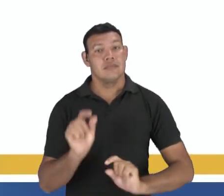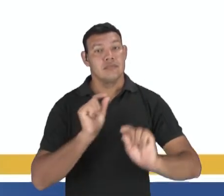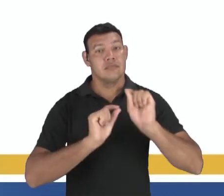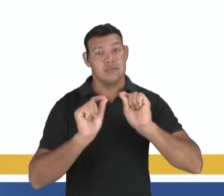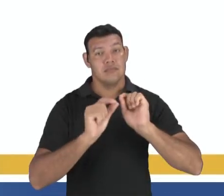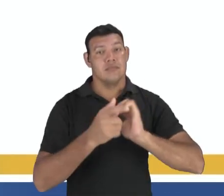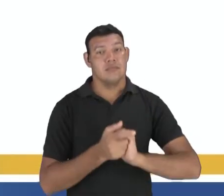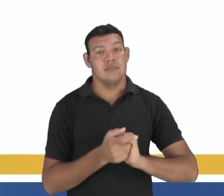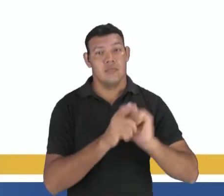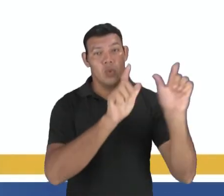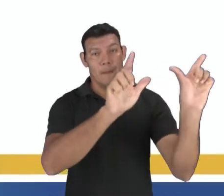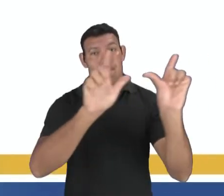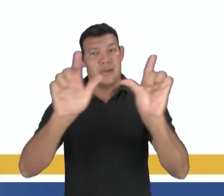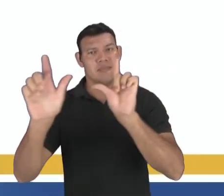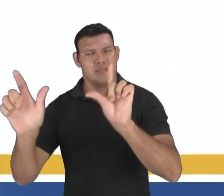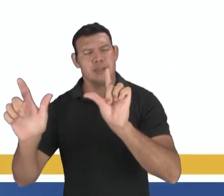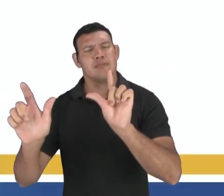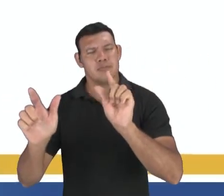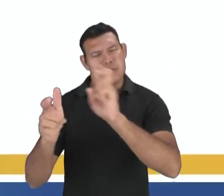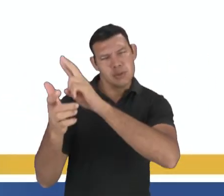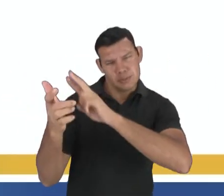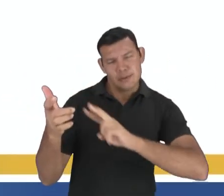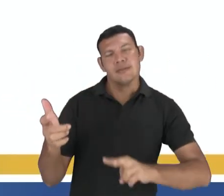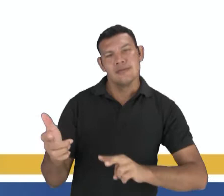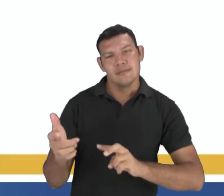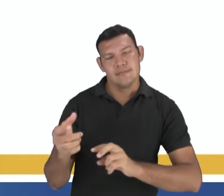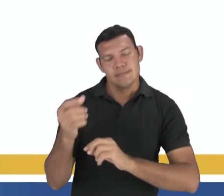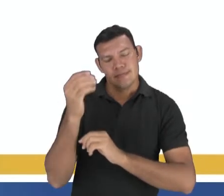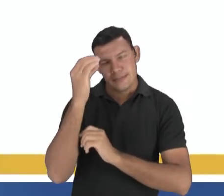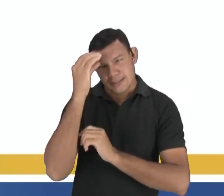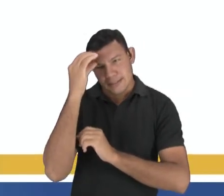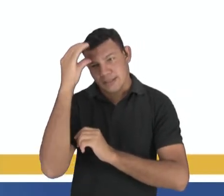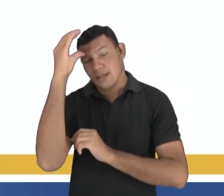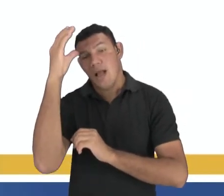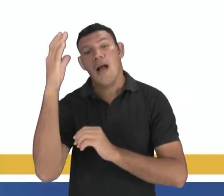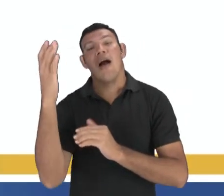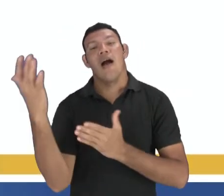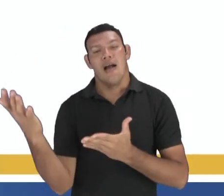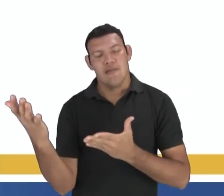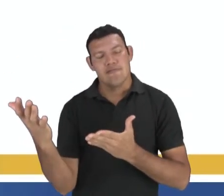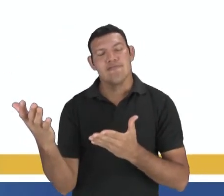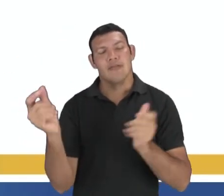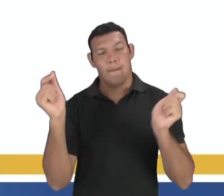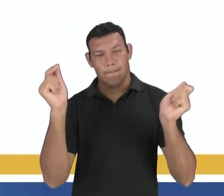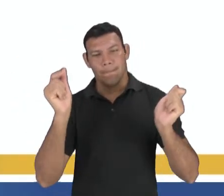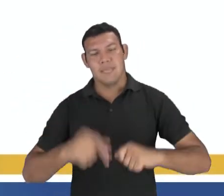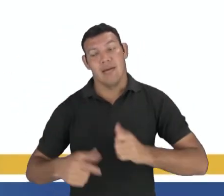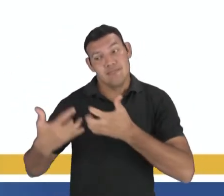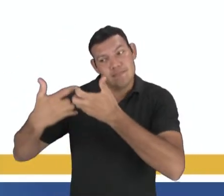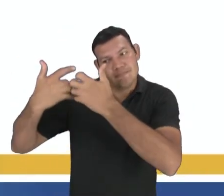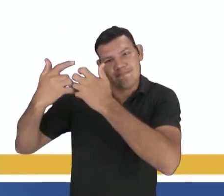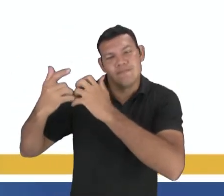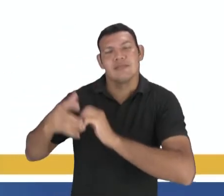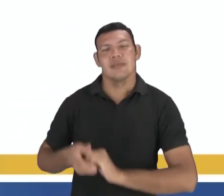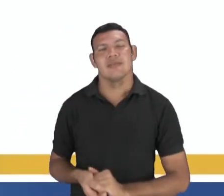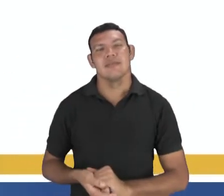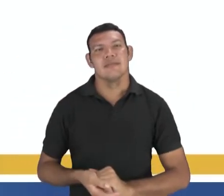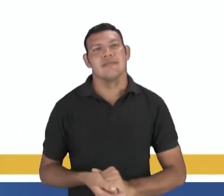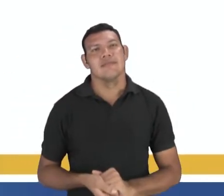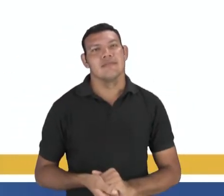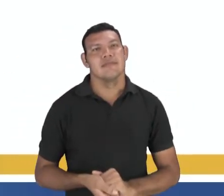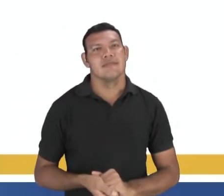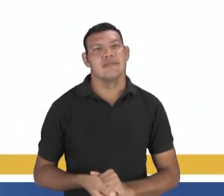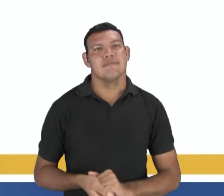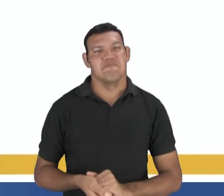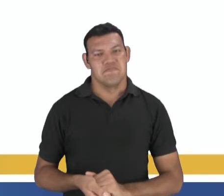dessa charge? Certamente o grau de leitura nos capacita a interpretar. E eu deixo para você refletir